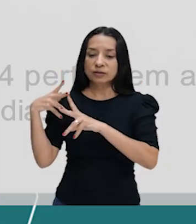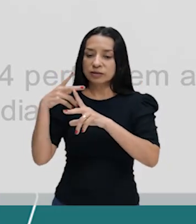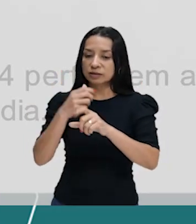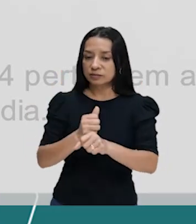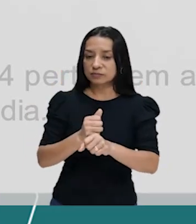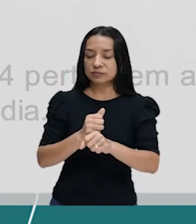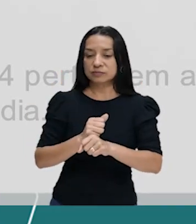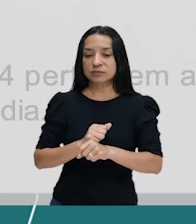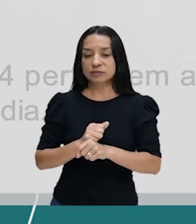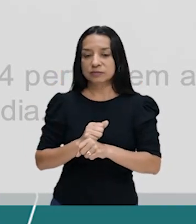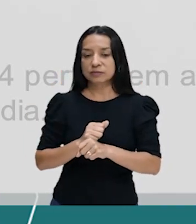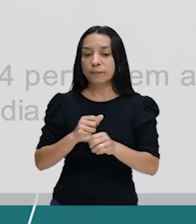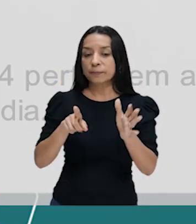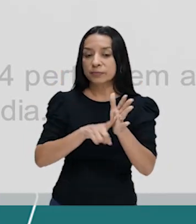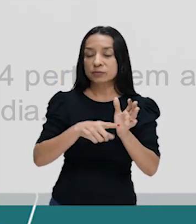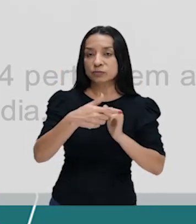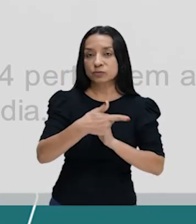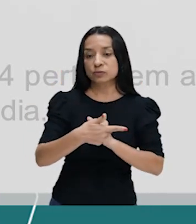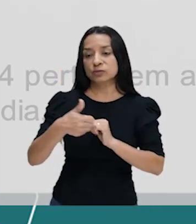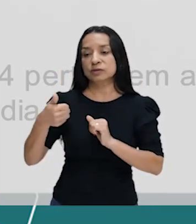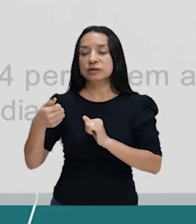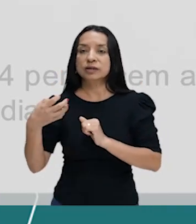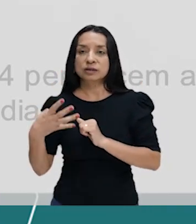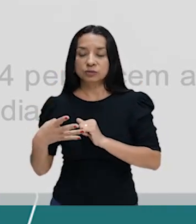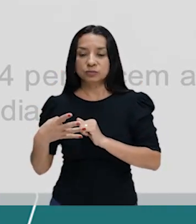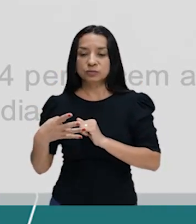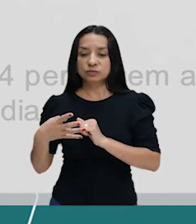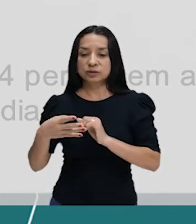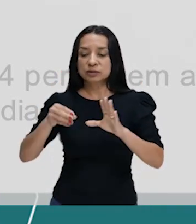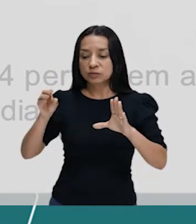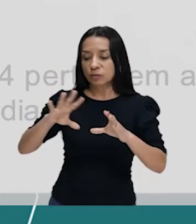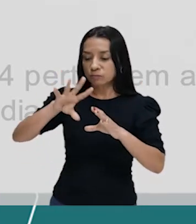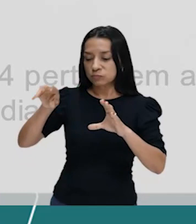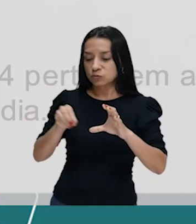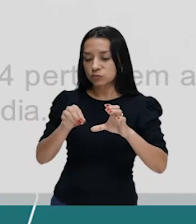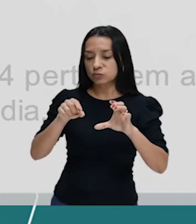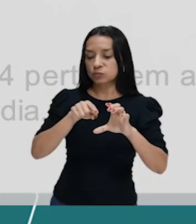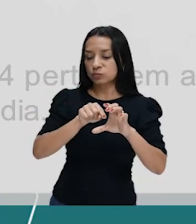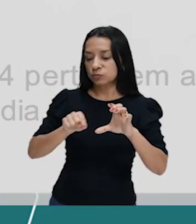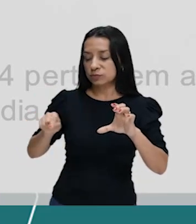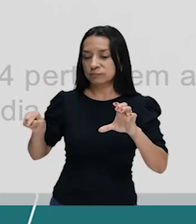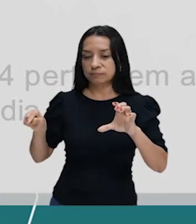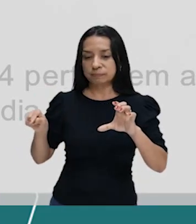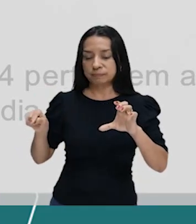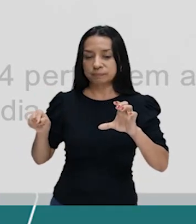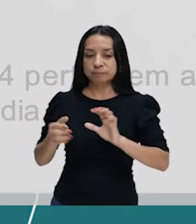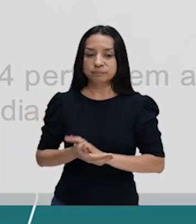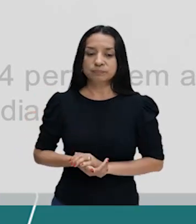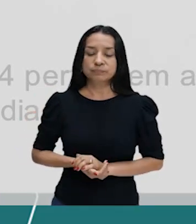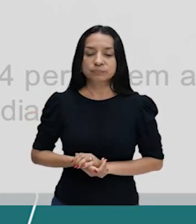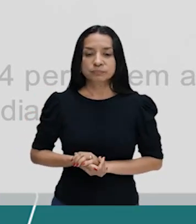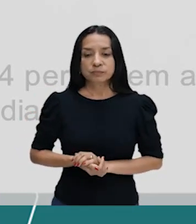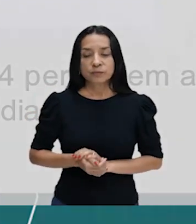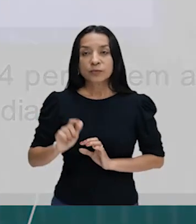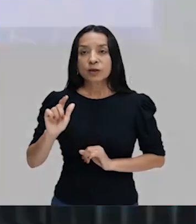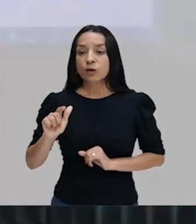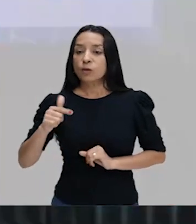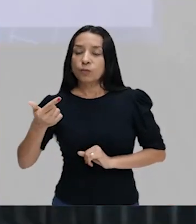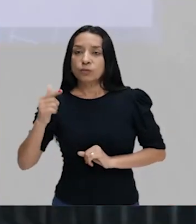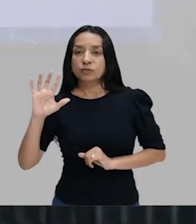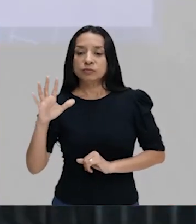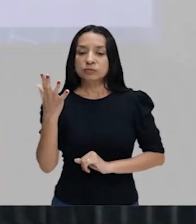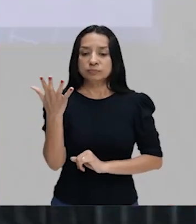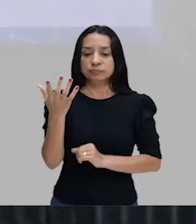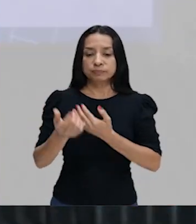menos 2 quanto o 14 fazem parte do intervalo dado, tá bom? Aqui temos mais outra